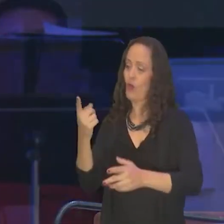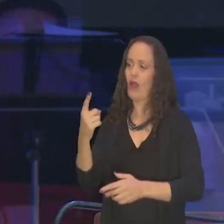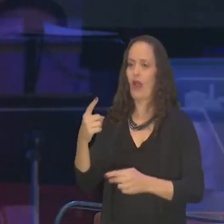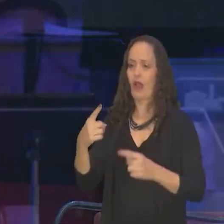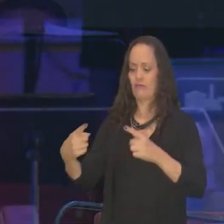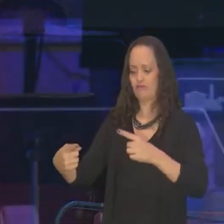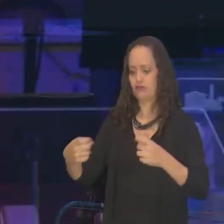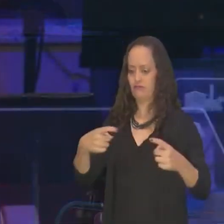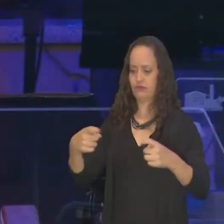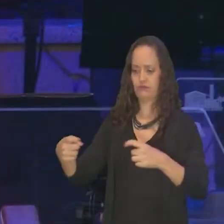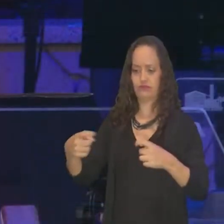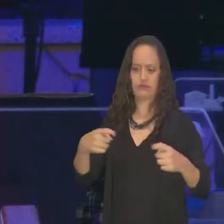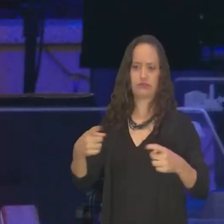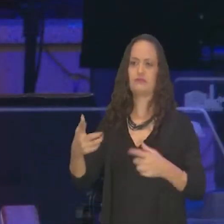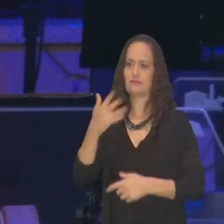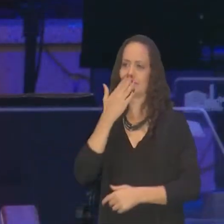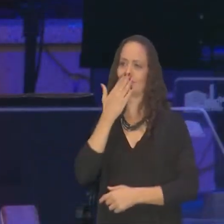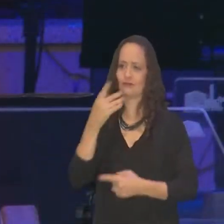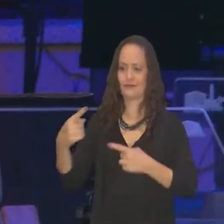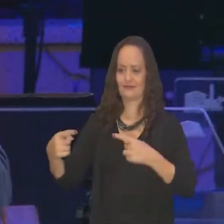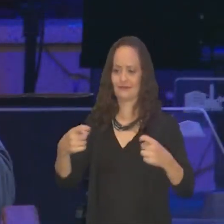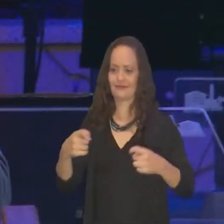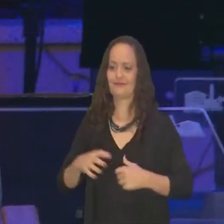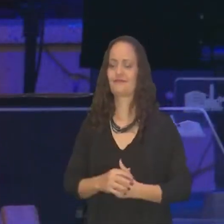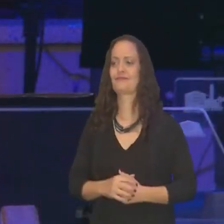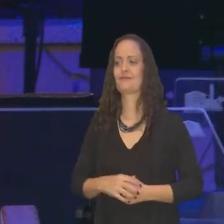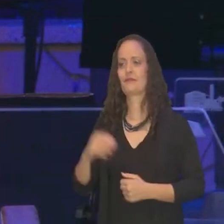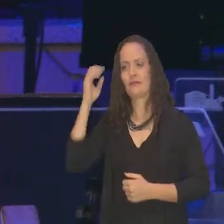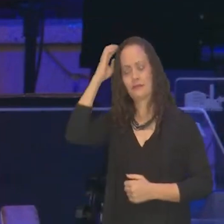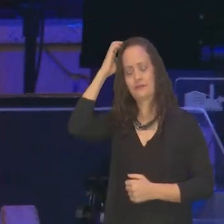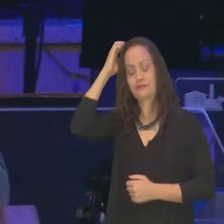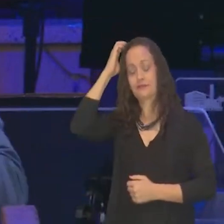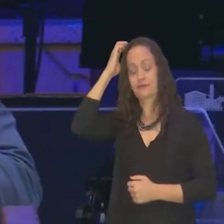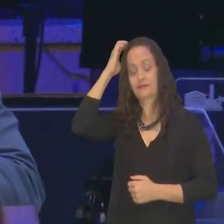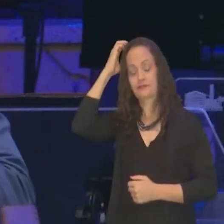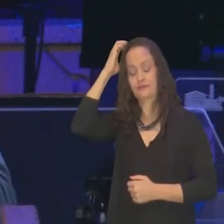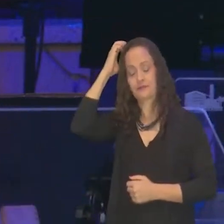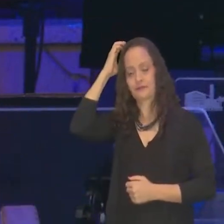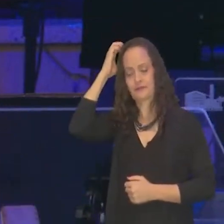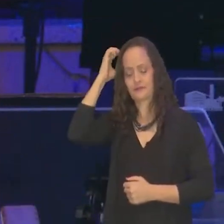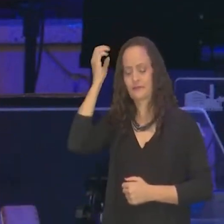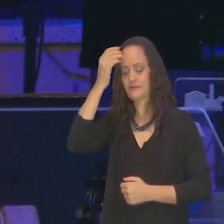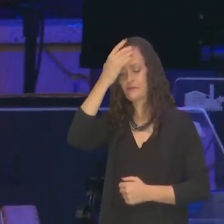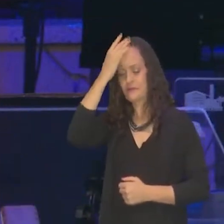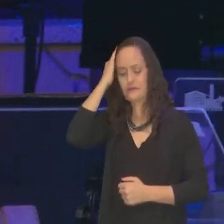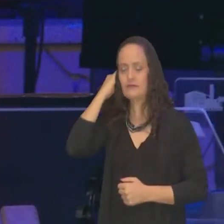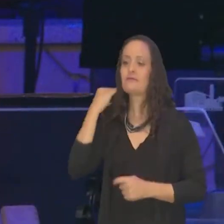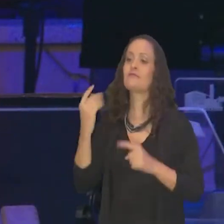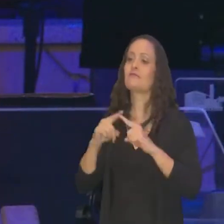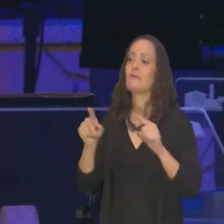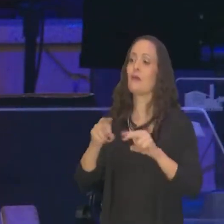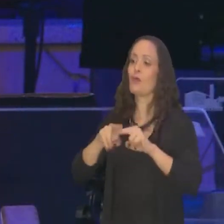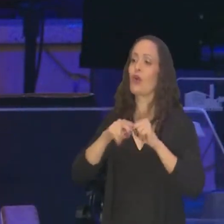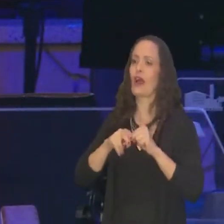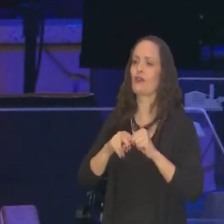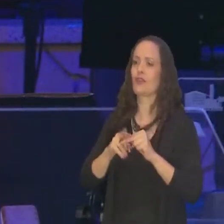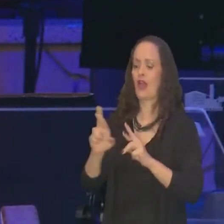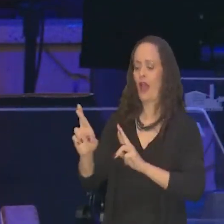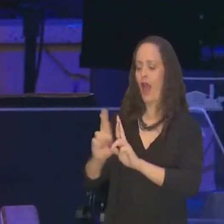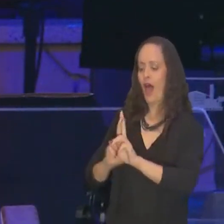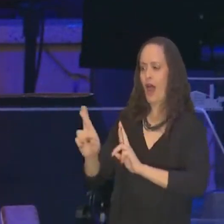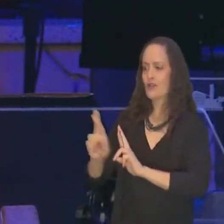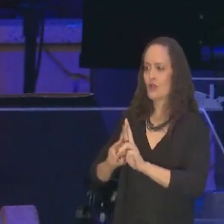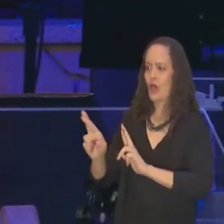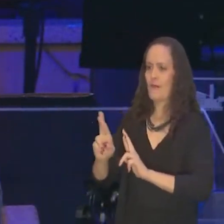Eterna não, porque na eternidade não haverá esta briga, mas enquanto as relações acontecerem na